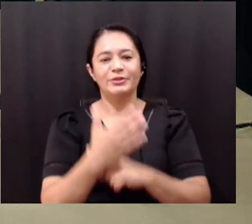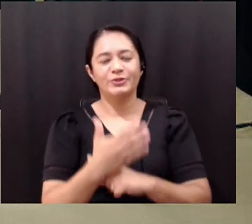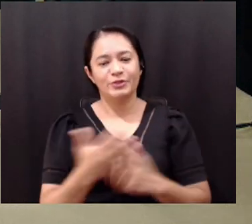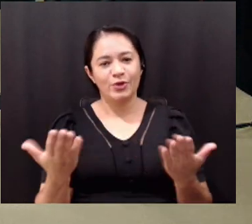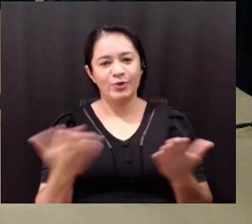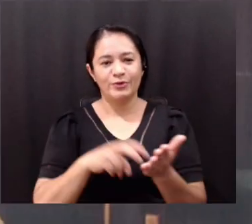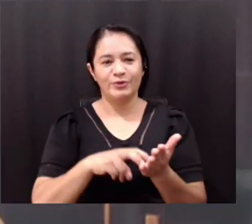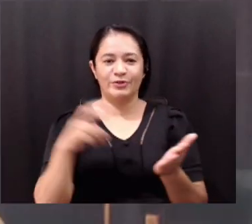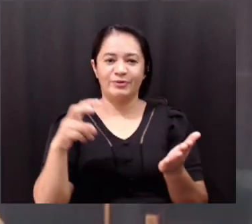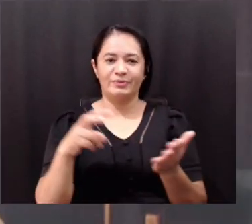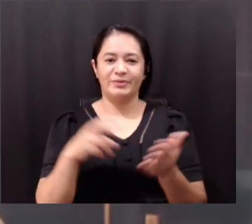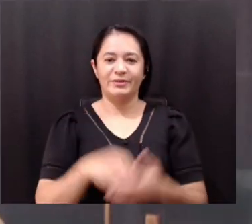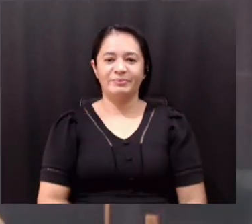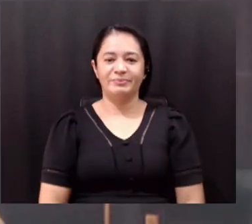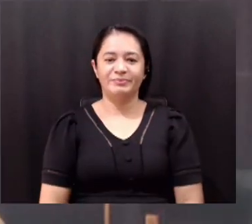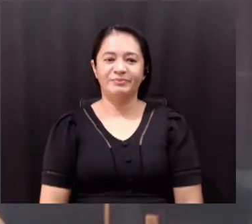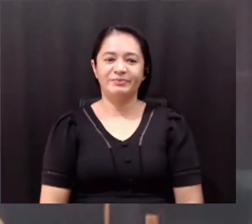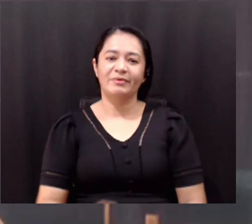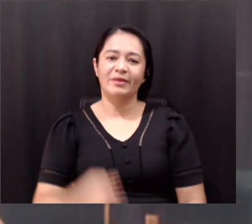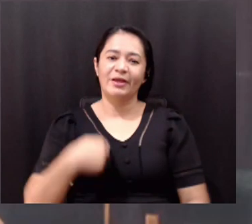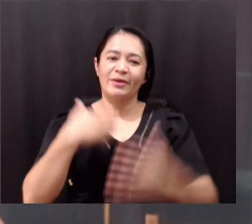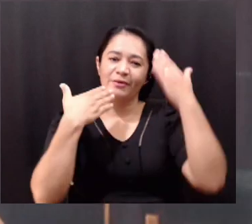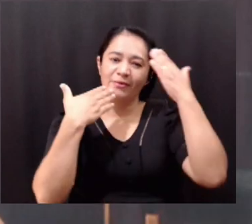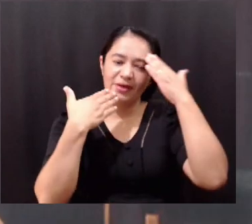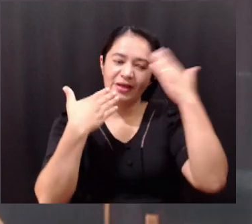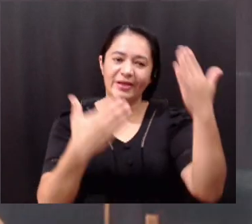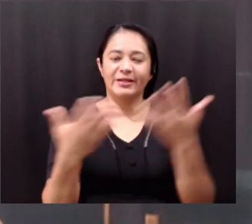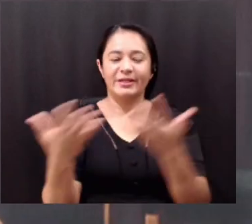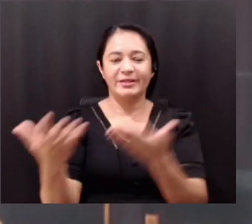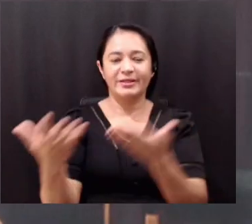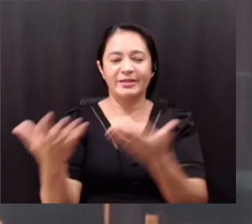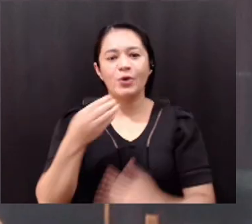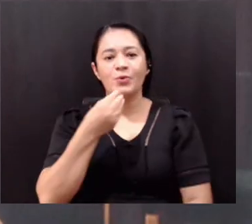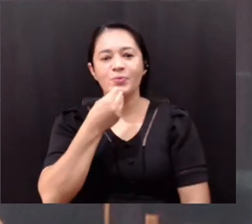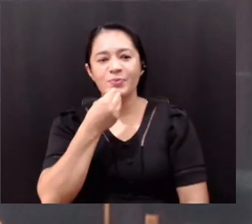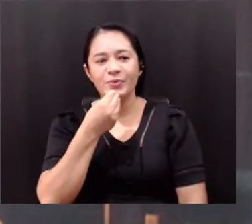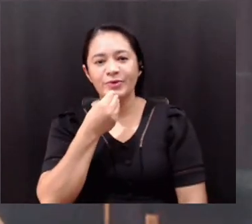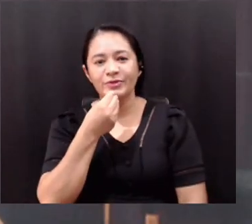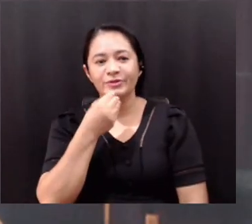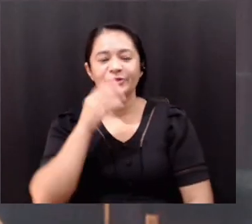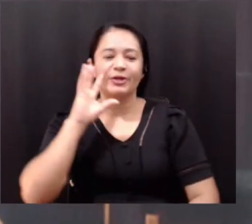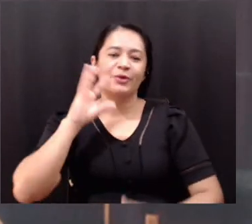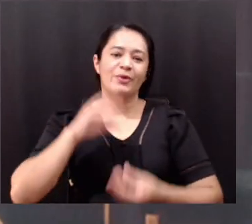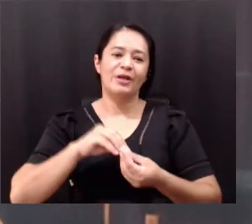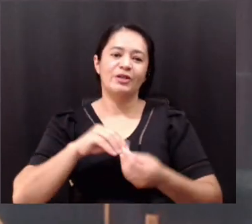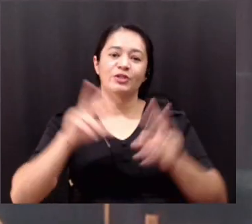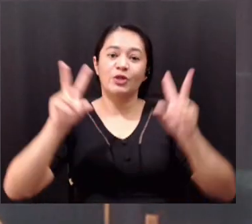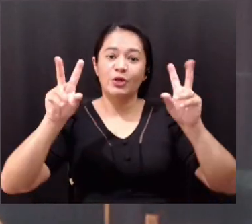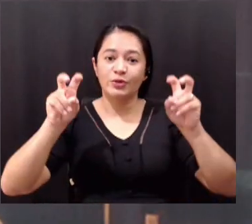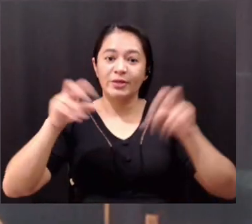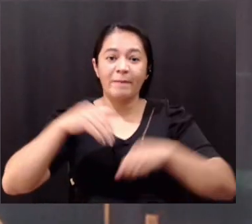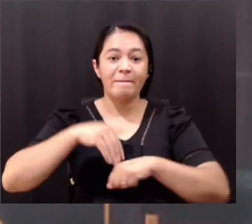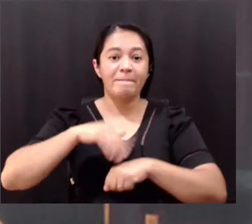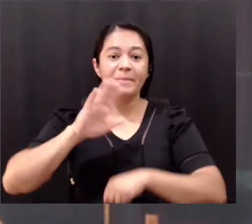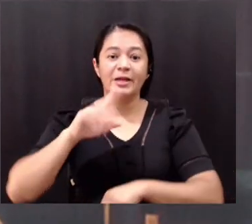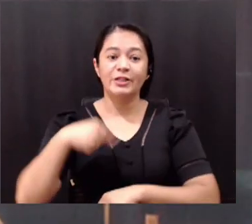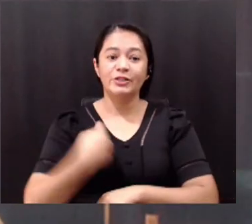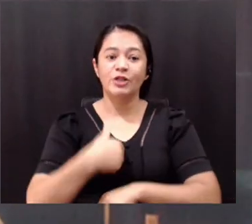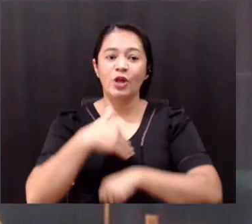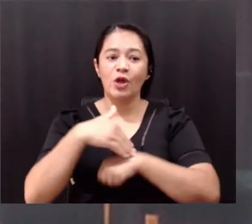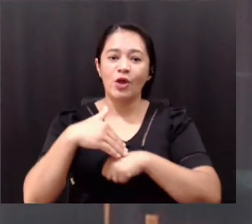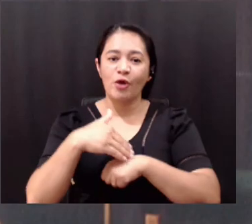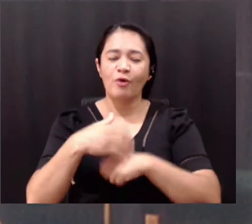doutora. Eu agradeço muito o convite, a oportunidade. Eu acho que esse tema, quanto mais a gente conversa sobre ele, fala sobre